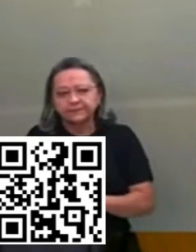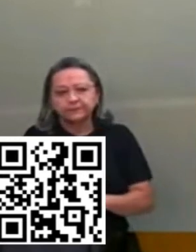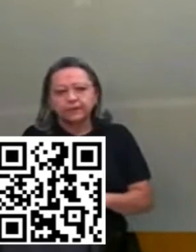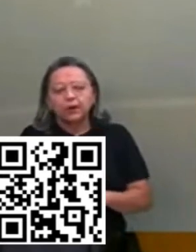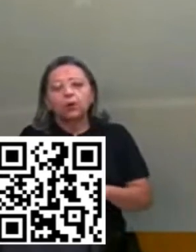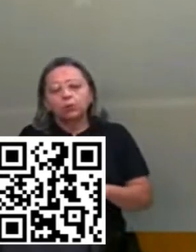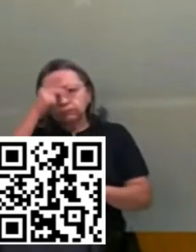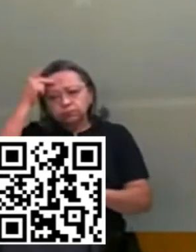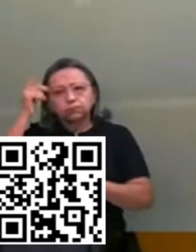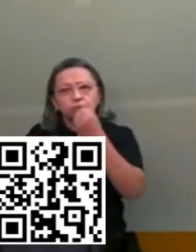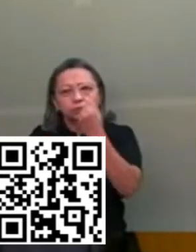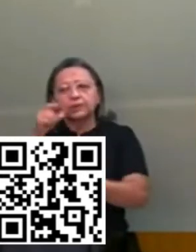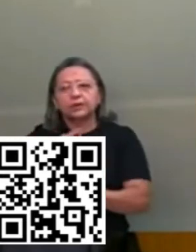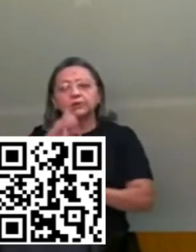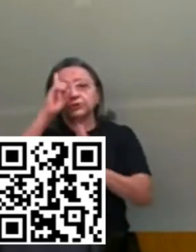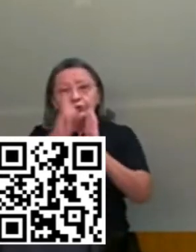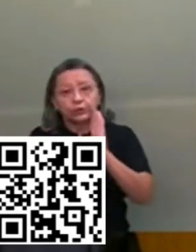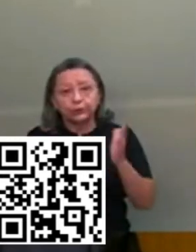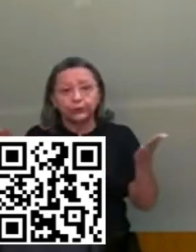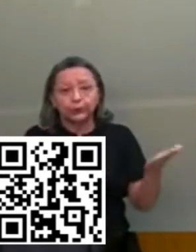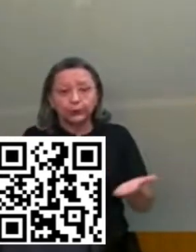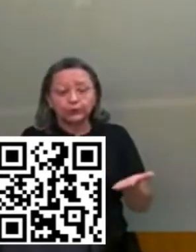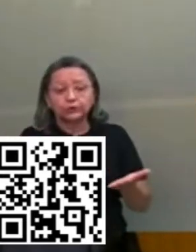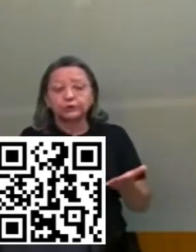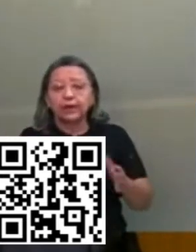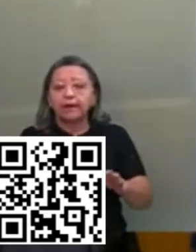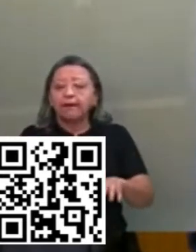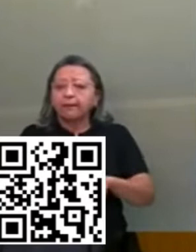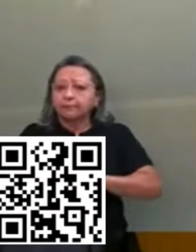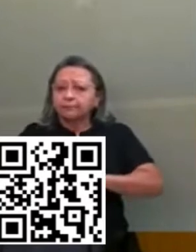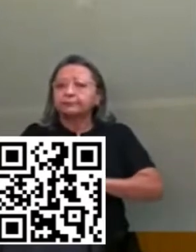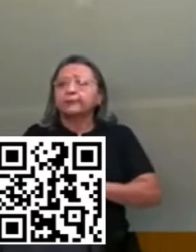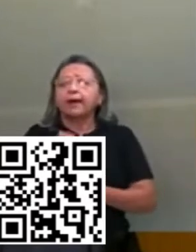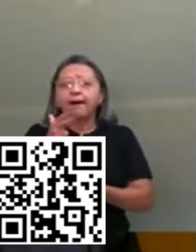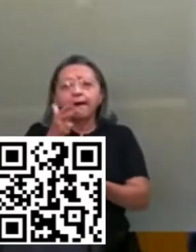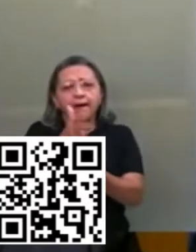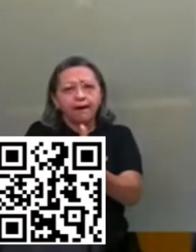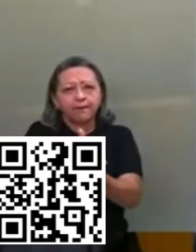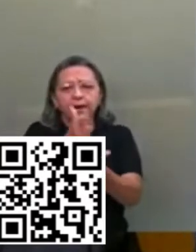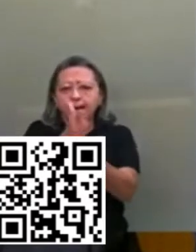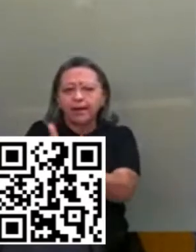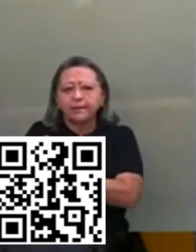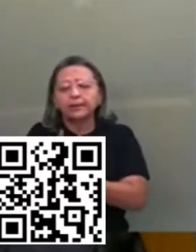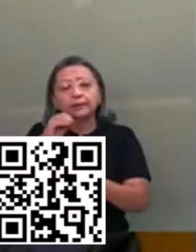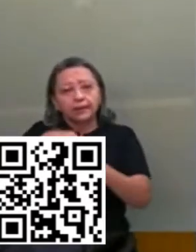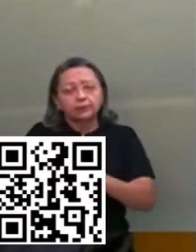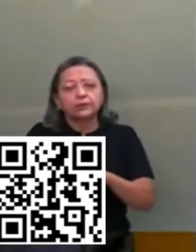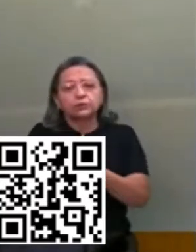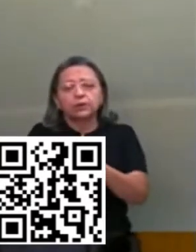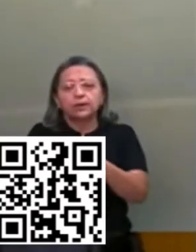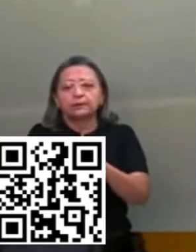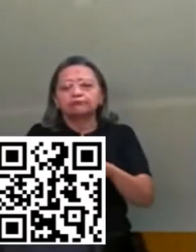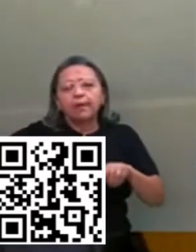O produtor tem direito hoje à posse de arma de fogo em toda a sua propriedade, para